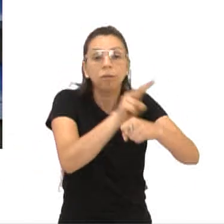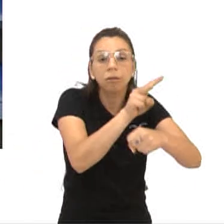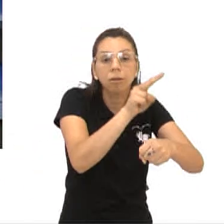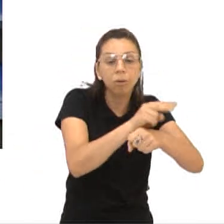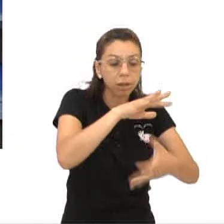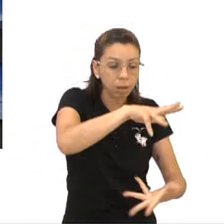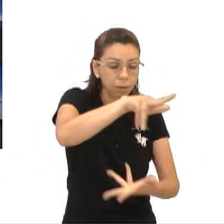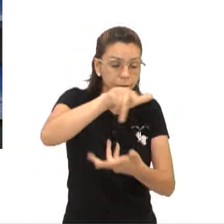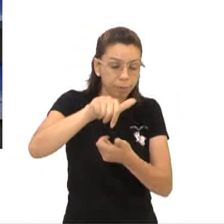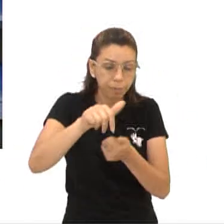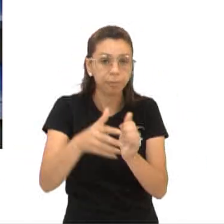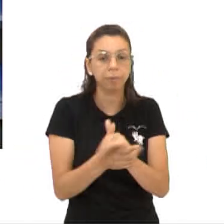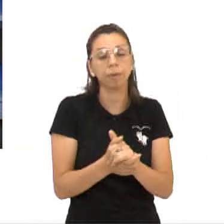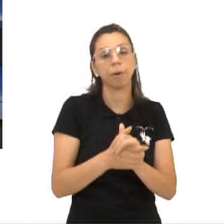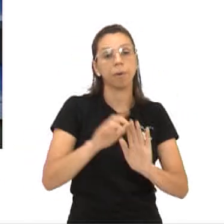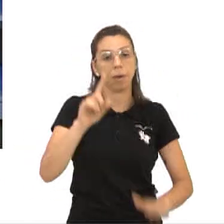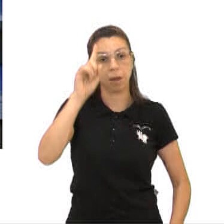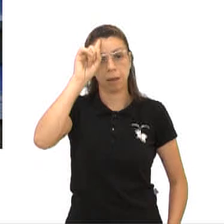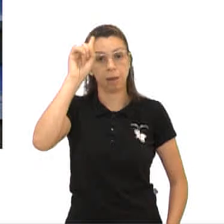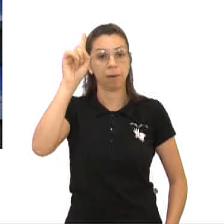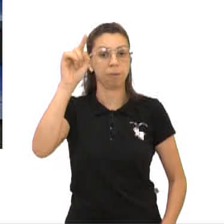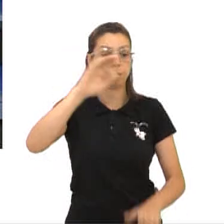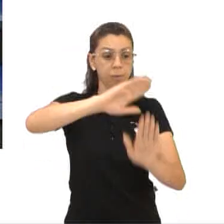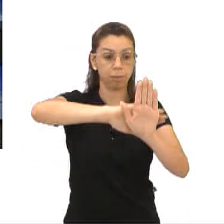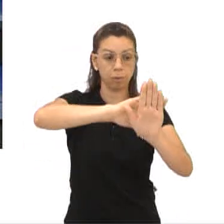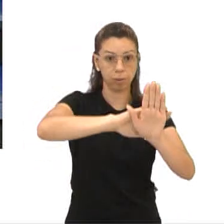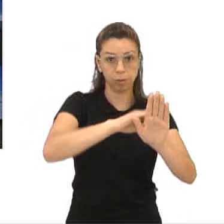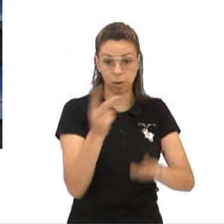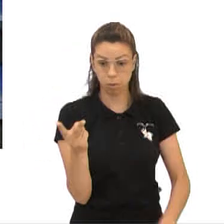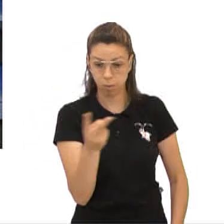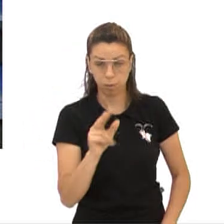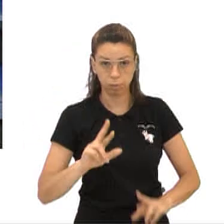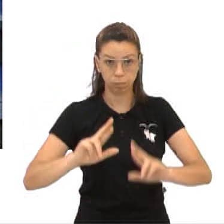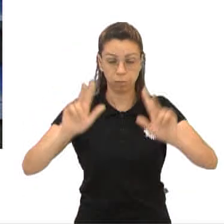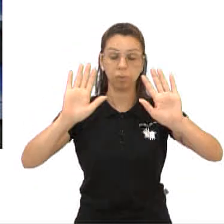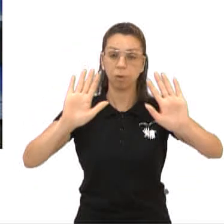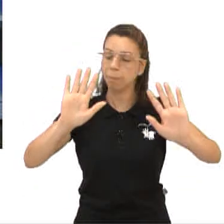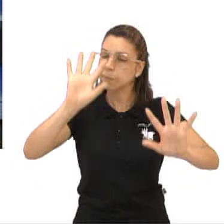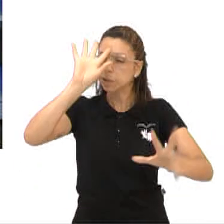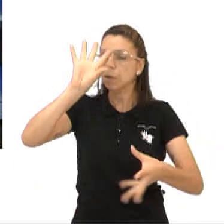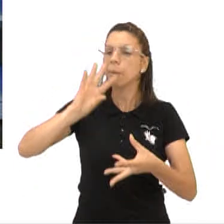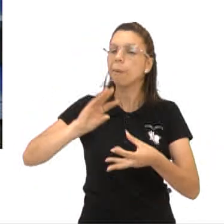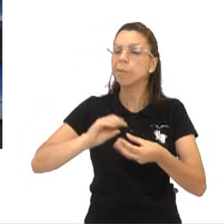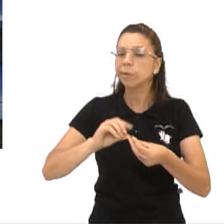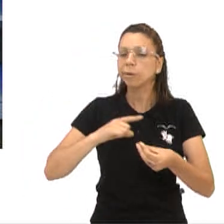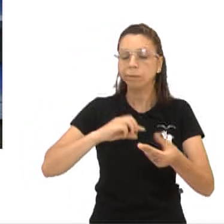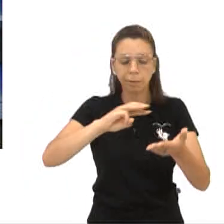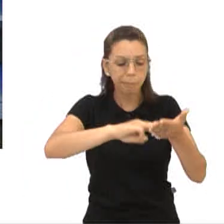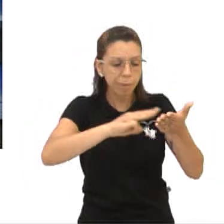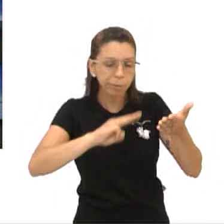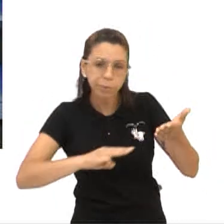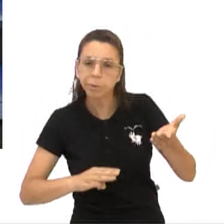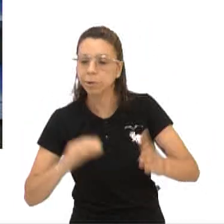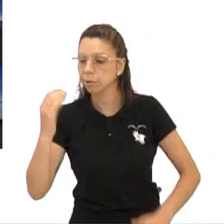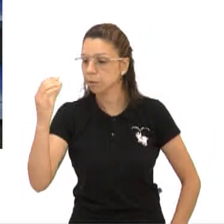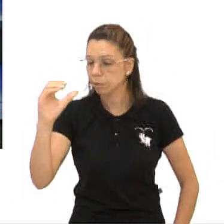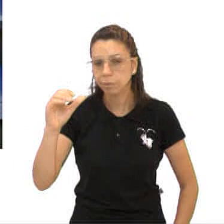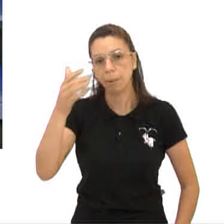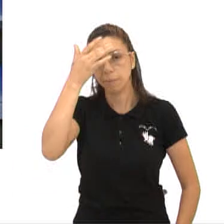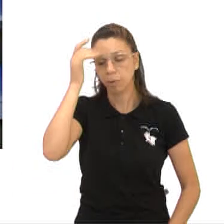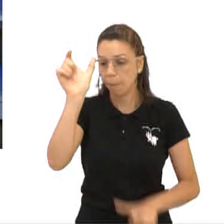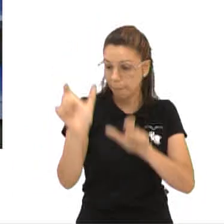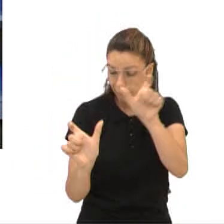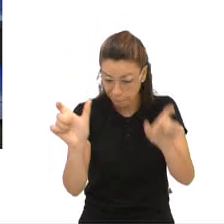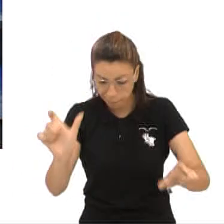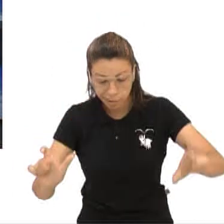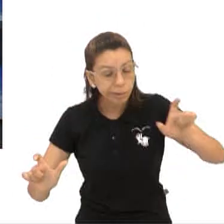na ideologia. Nós temos que entender que existe uma metodologia científica. Existem cientistas que dedicam toda